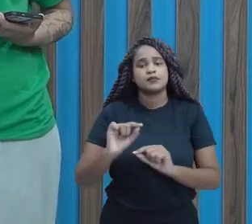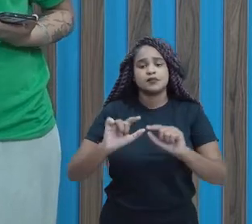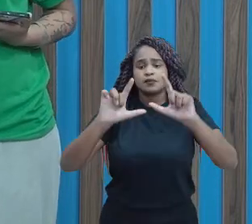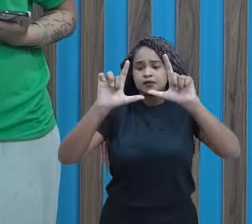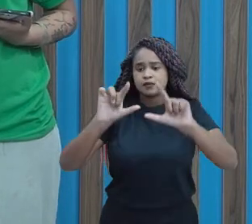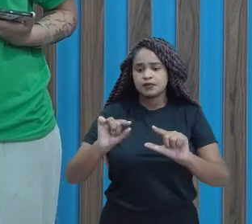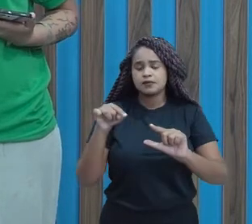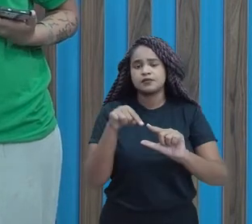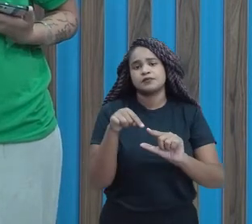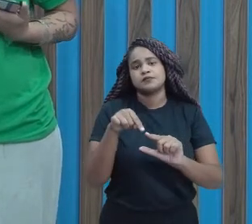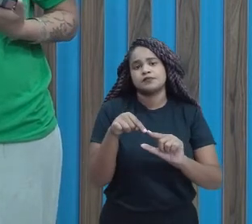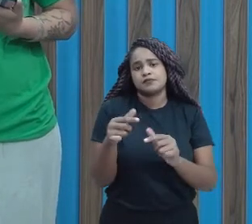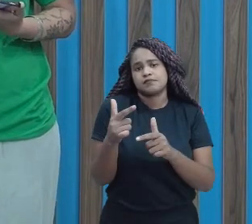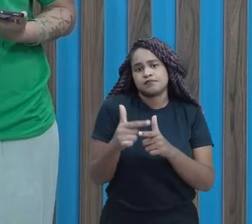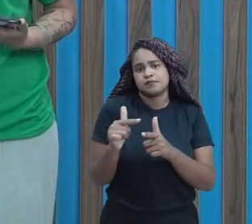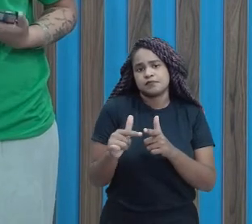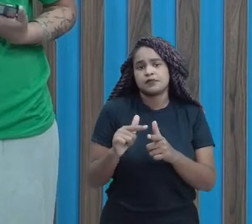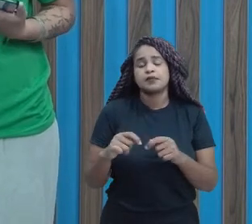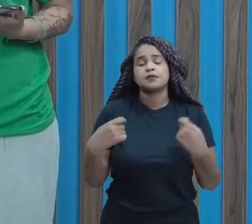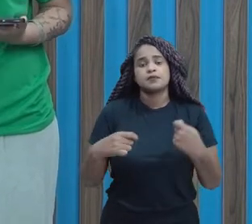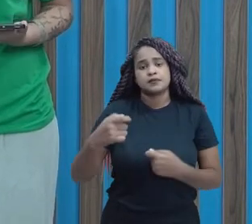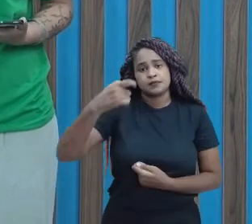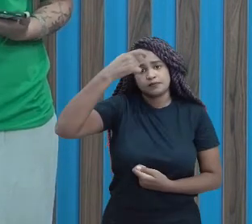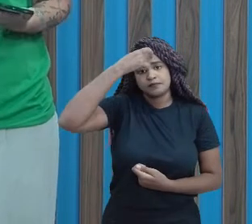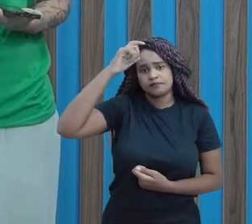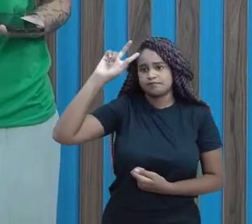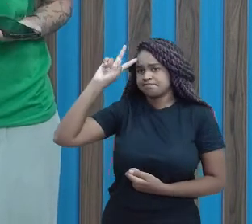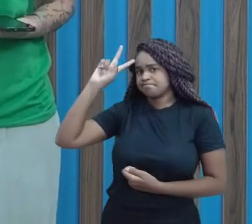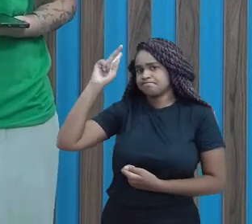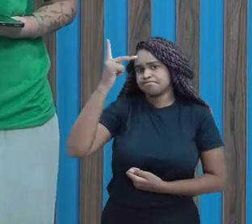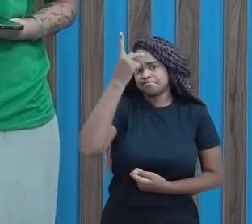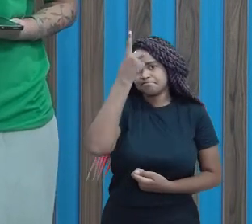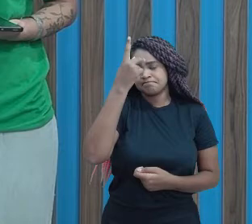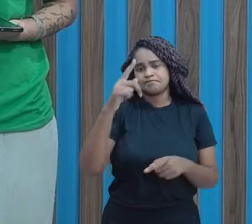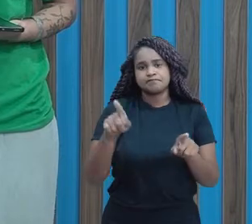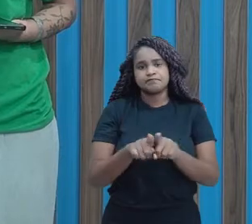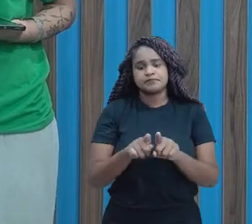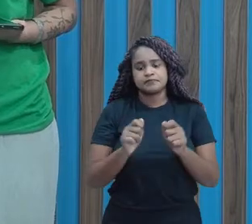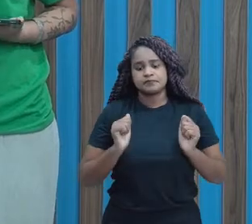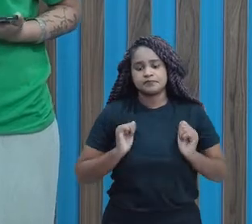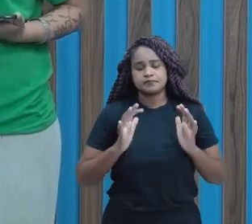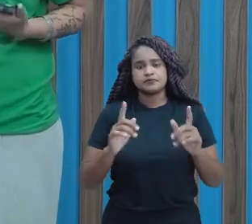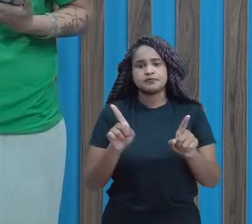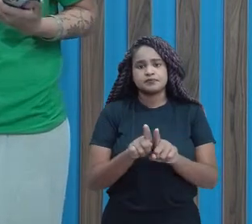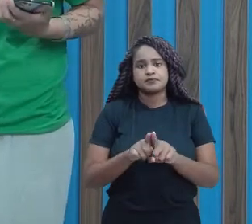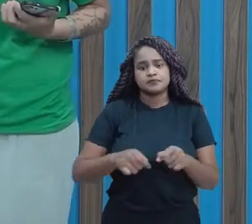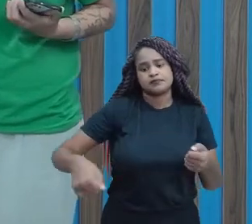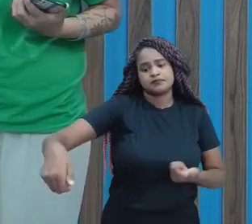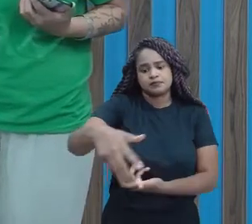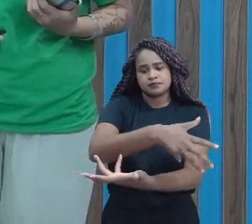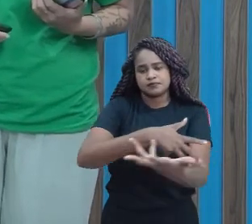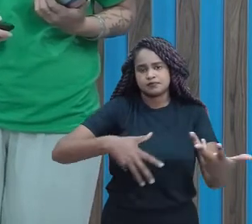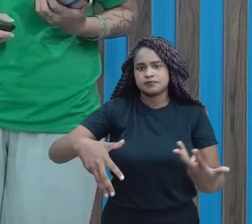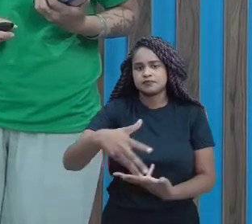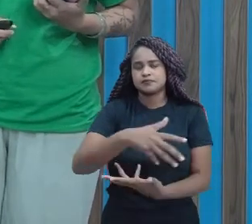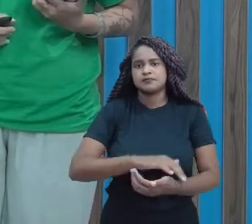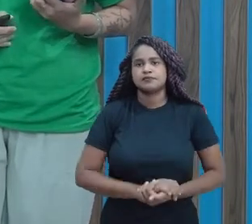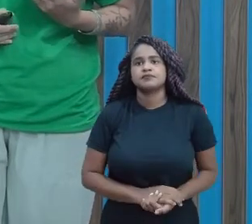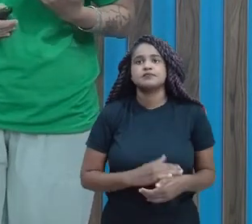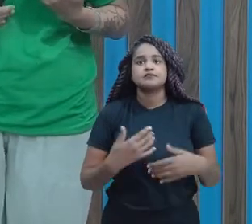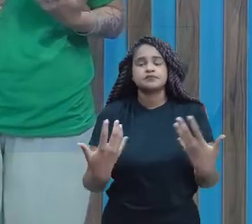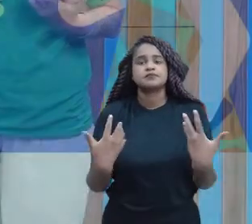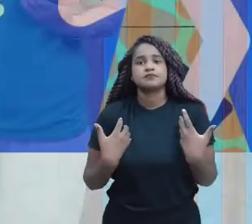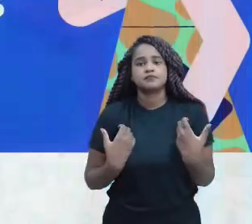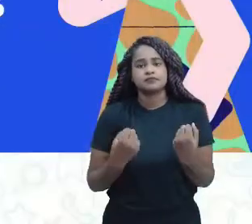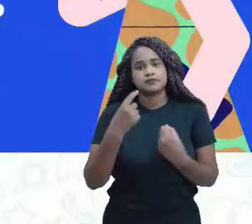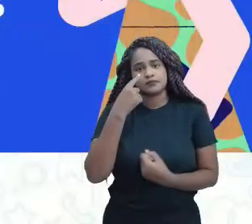questão, né? A gente mudar o nosso modo de pensar, de agir e de conviver com outros seres vivos. Mas vamos lá, né? Então,